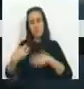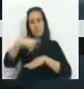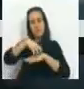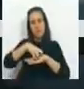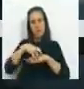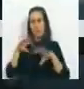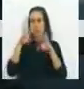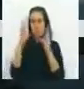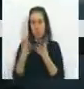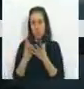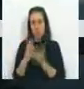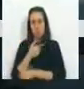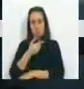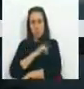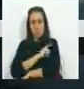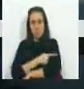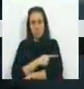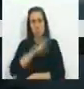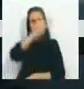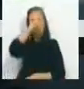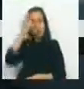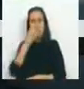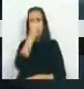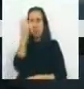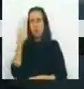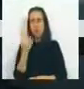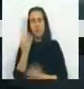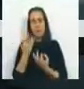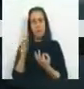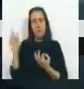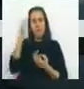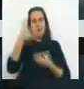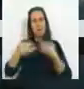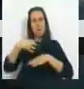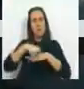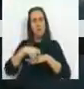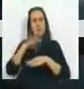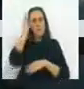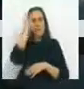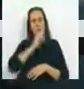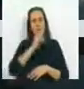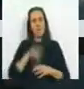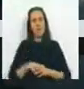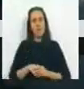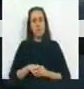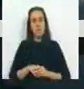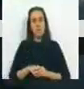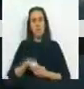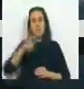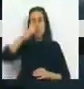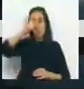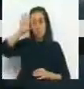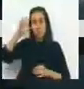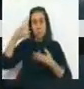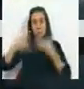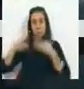competência genérica em cada concelho, mesmo naqueles que não têm tribunal. Naqueles concelhos em que não há